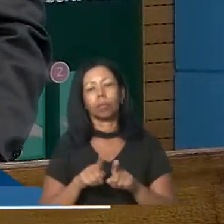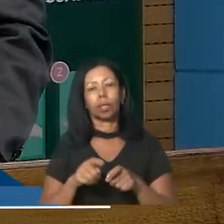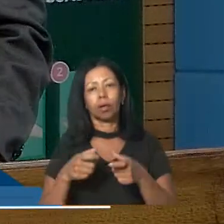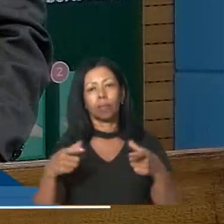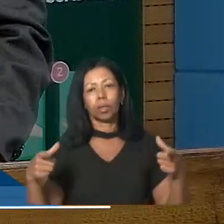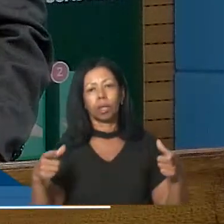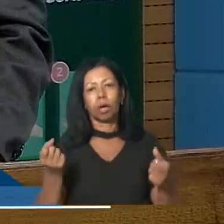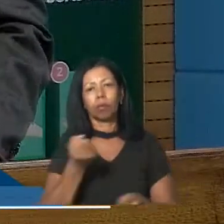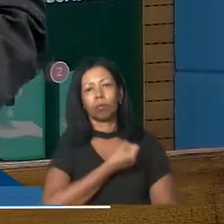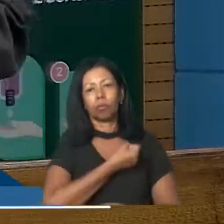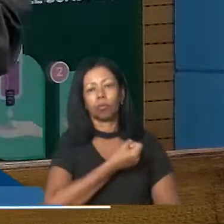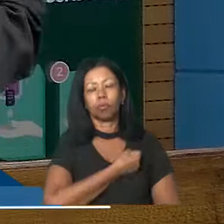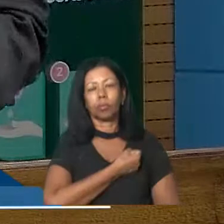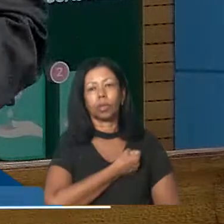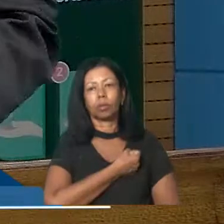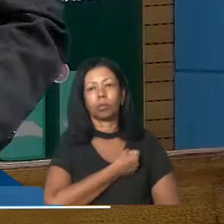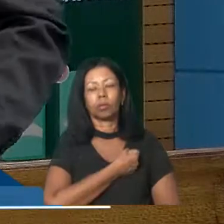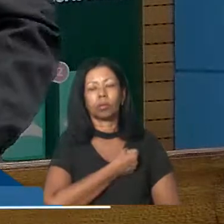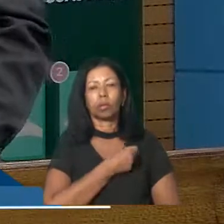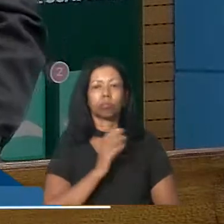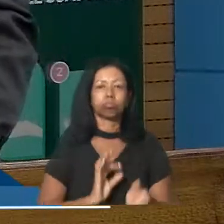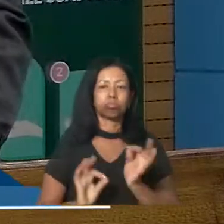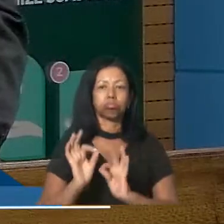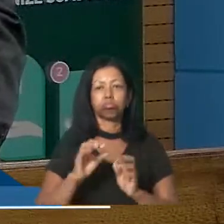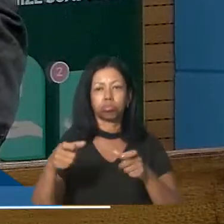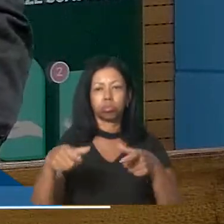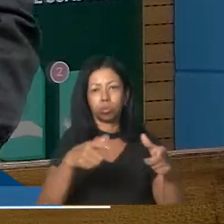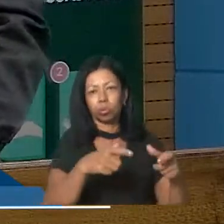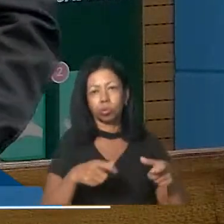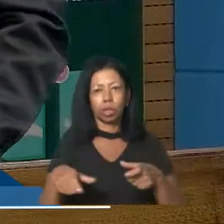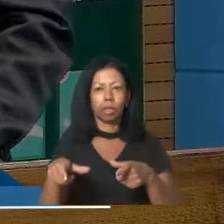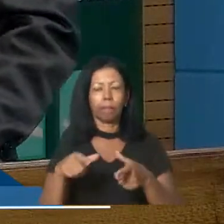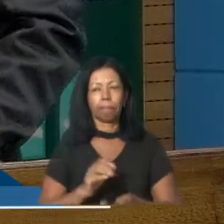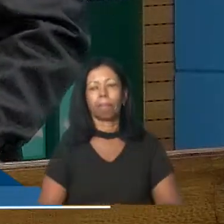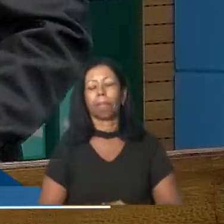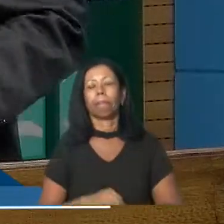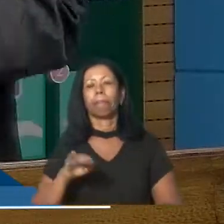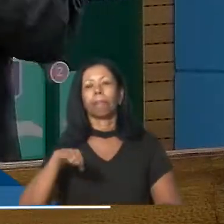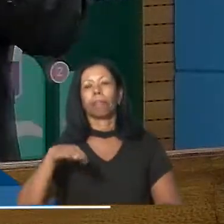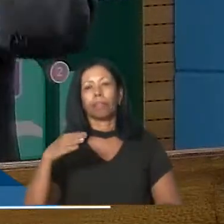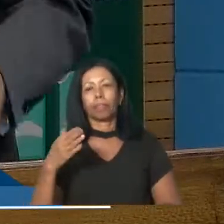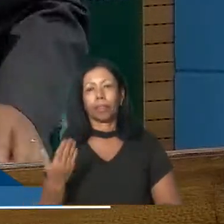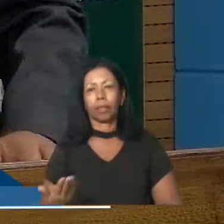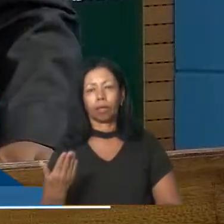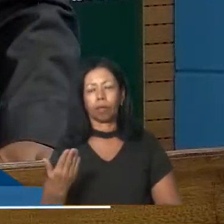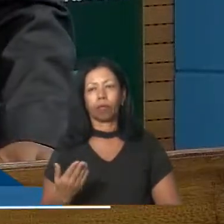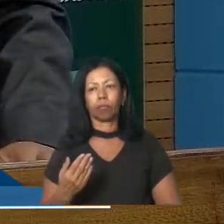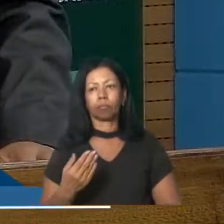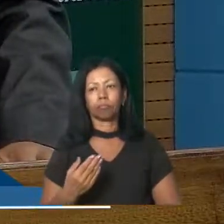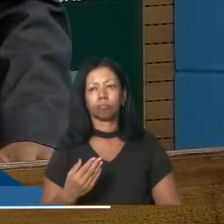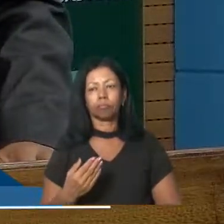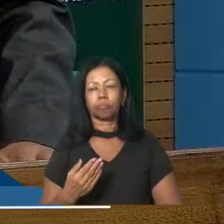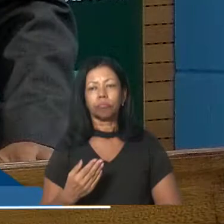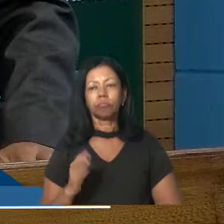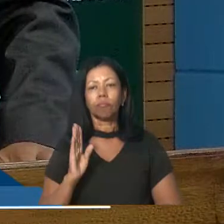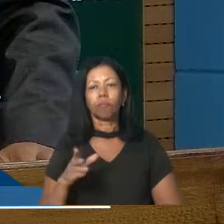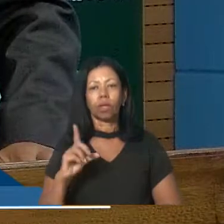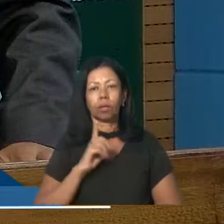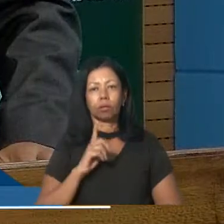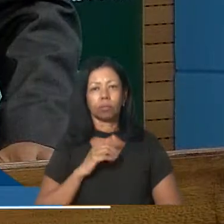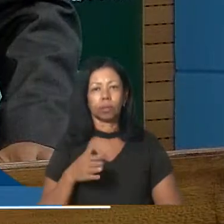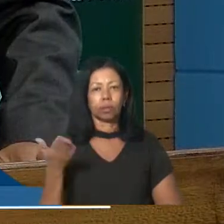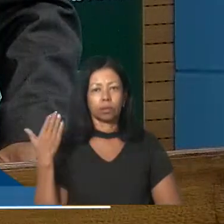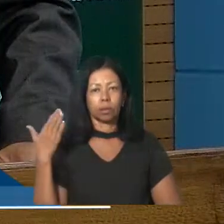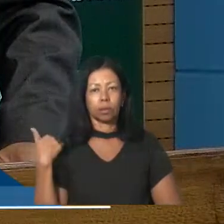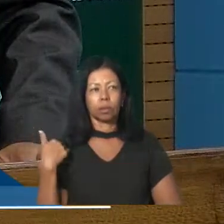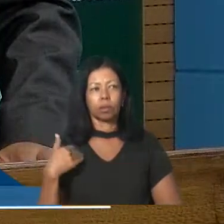o número, a estrutura do equipamento. Então, lá atrás já tivemos